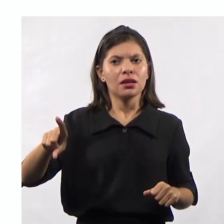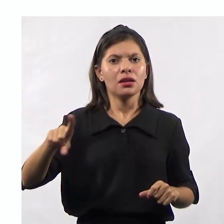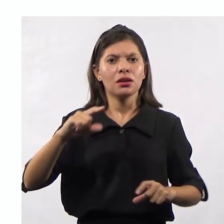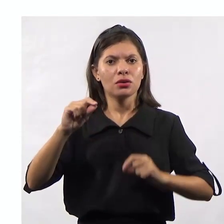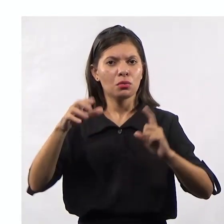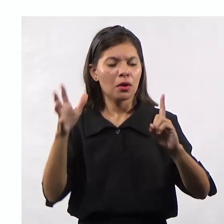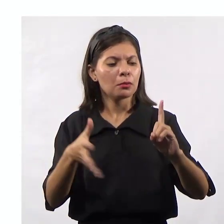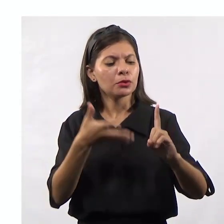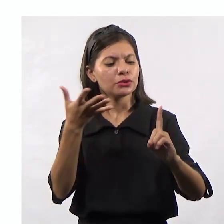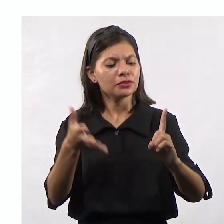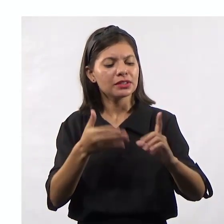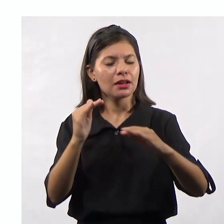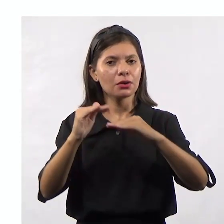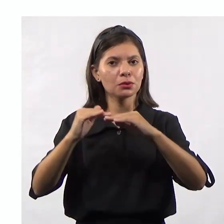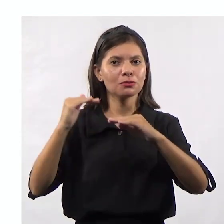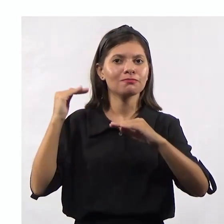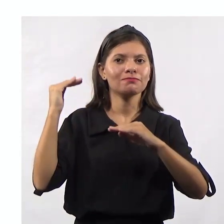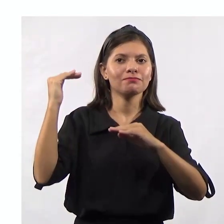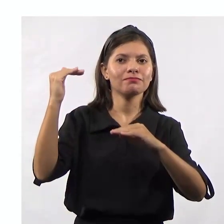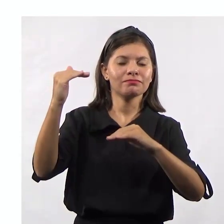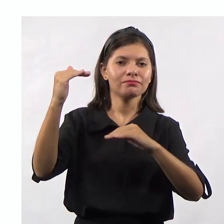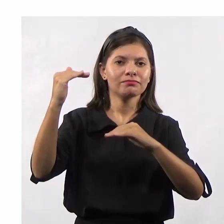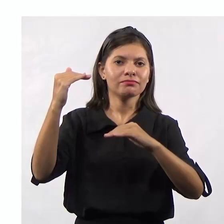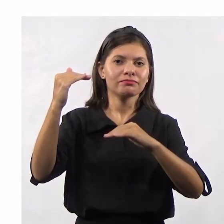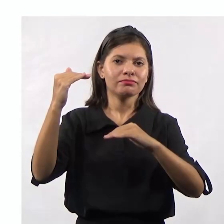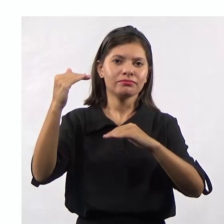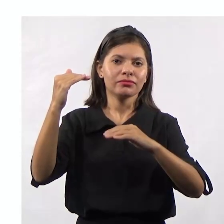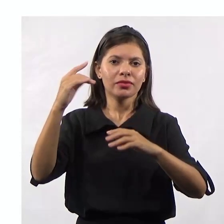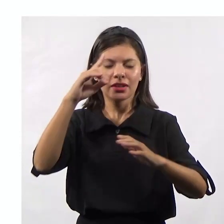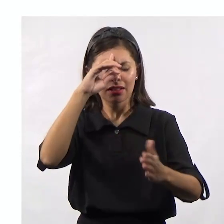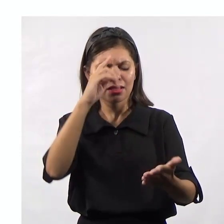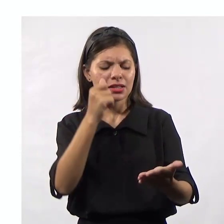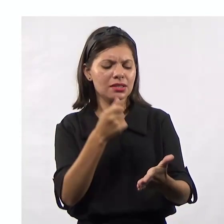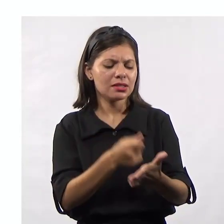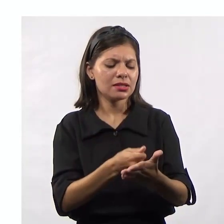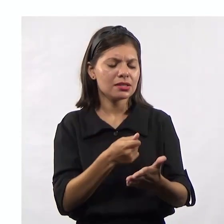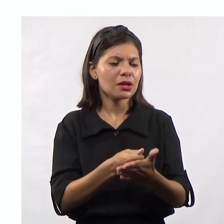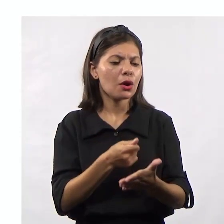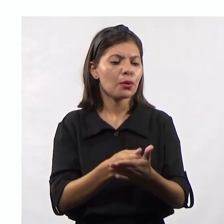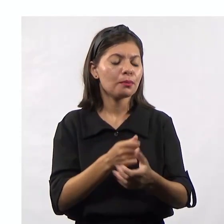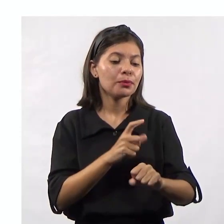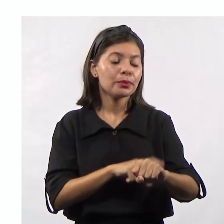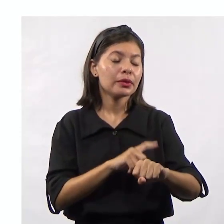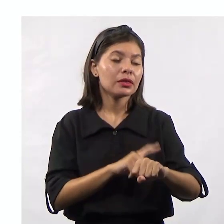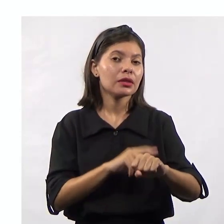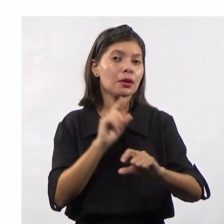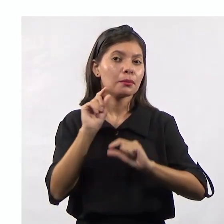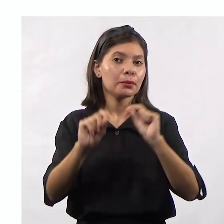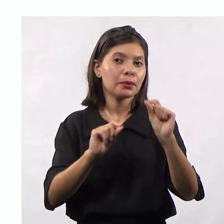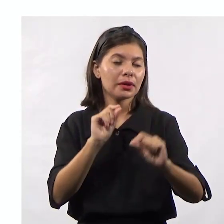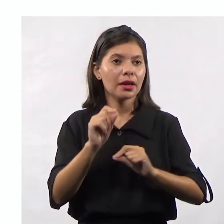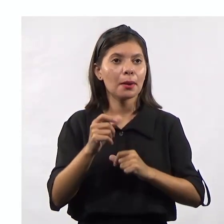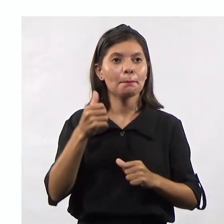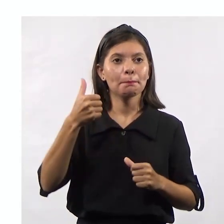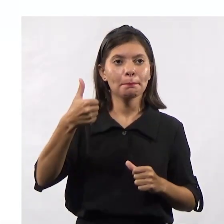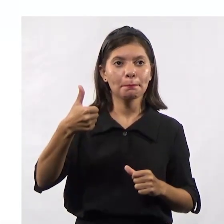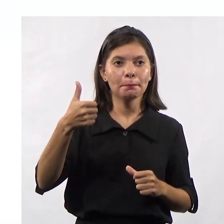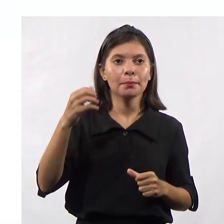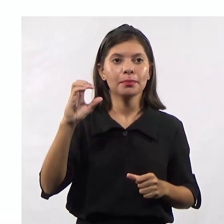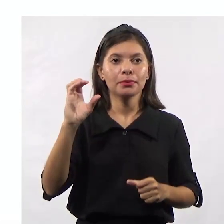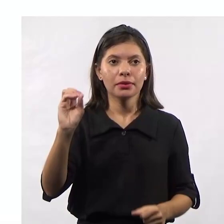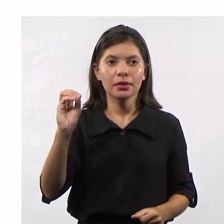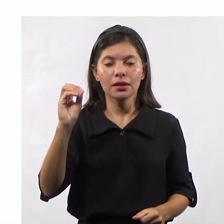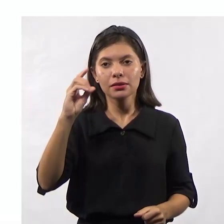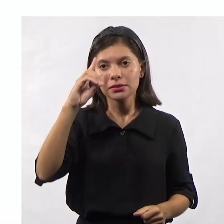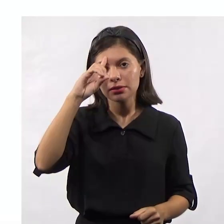encaminhar o recurso com a motivação à autoridade superior, a qual deverá proferir sua decisão no prazo máximo de 10 dias